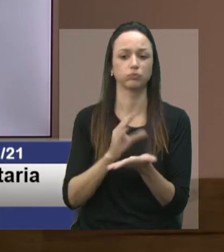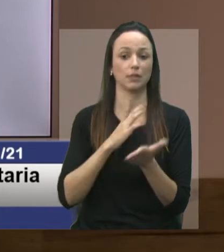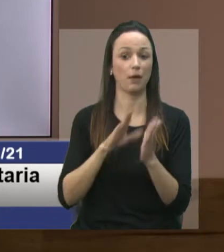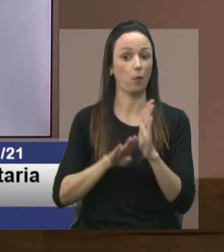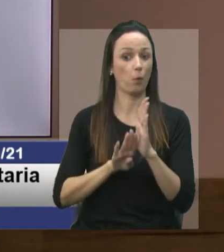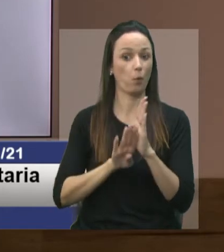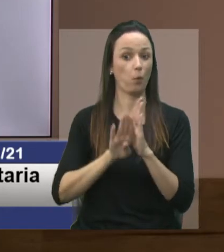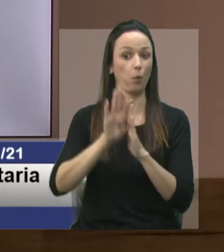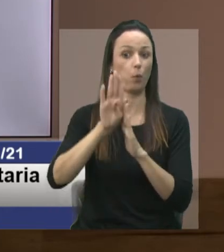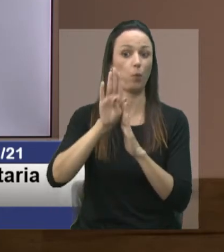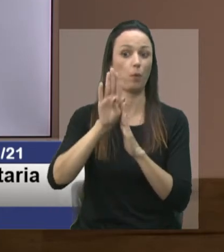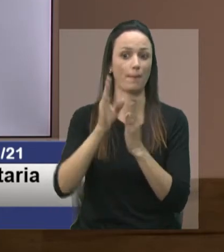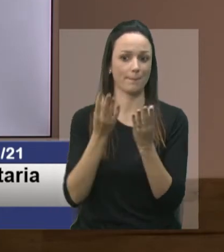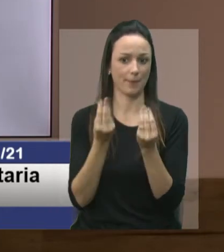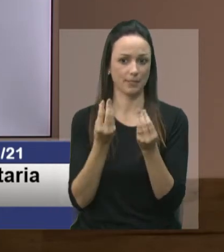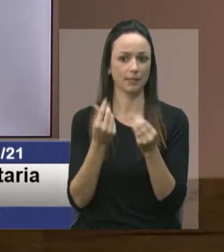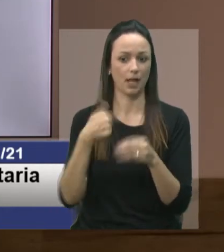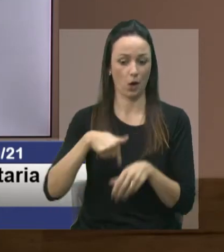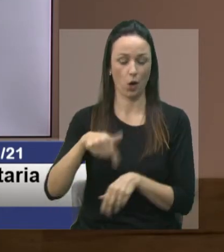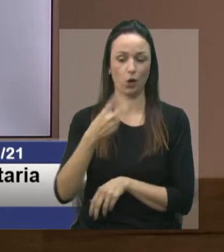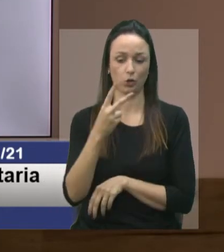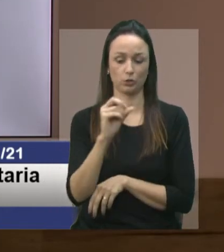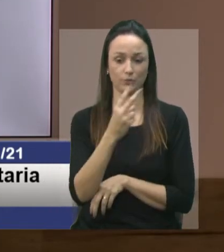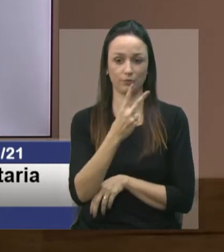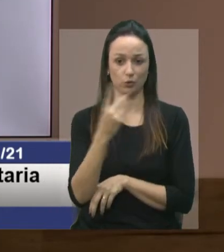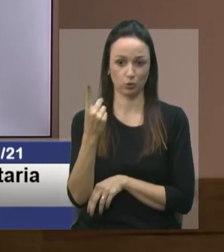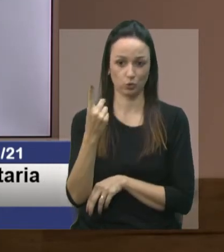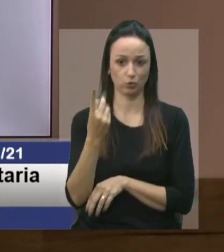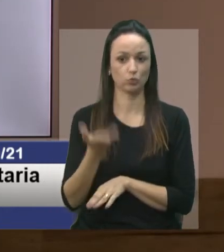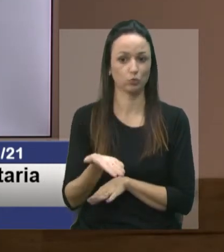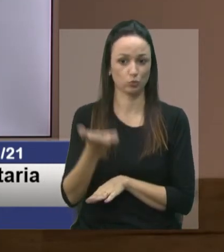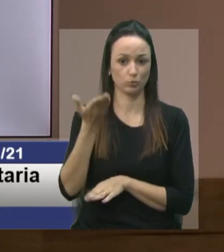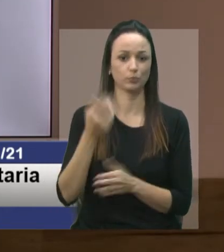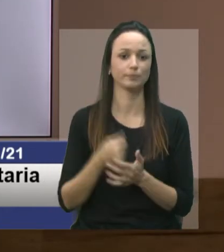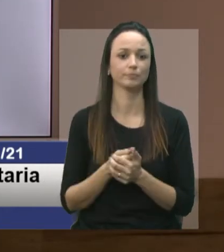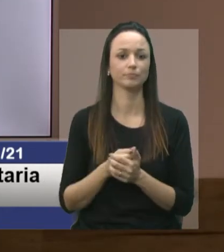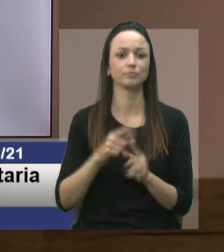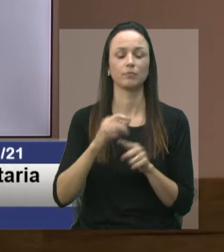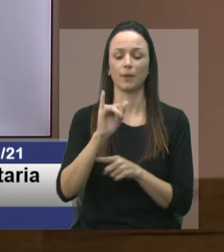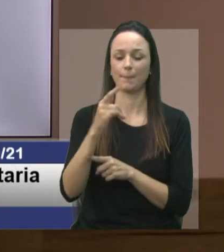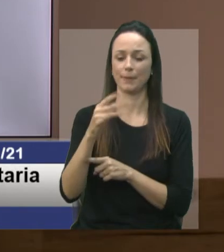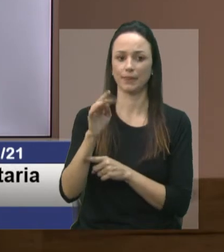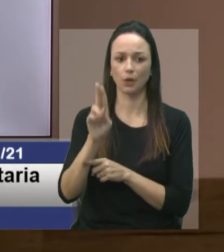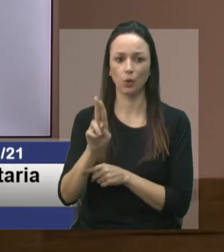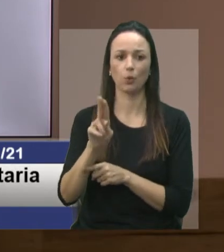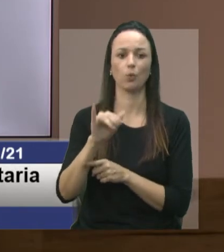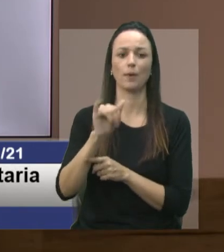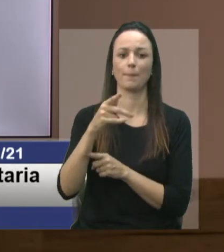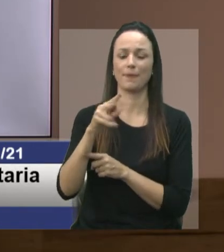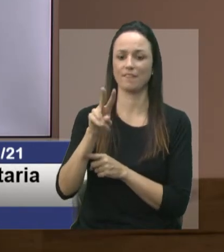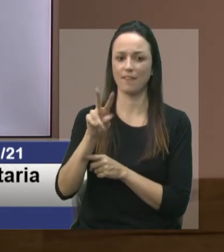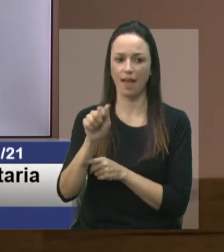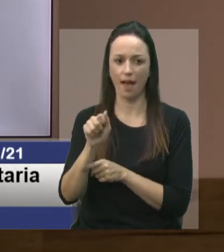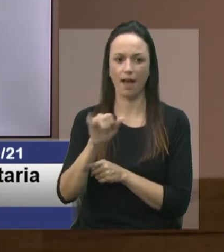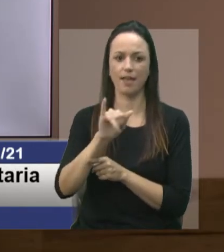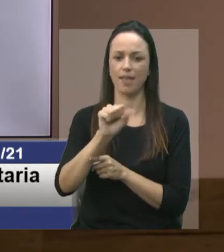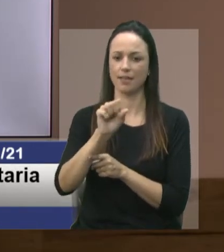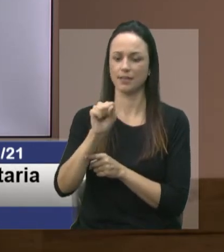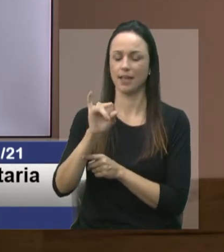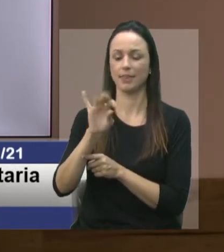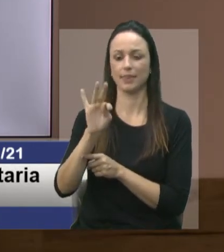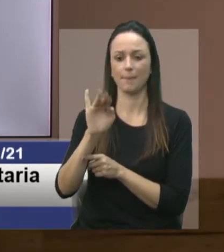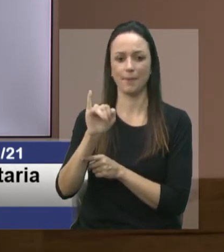aumento agora em 2021. Depois, IPTU, IPVA, ISS, ITBI